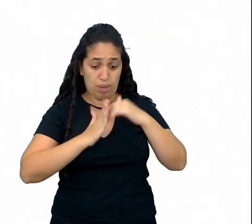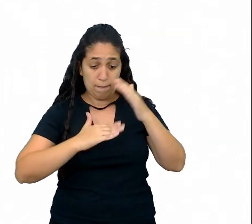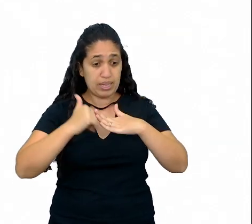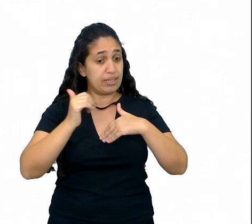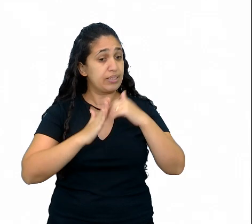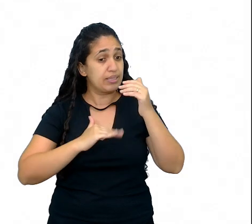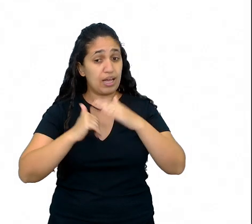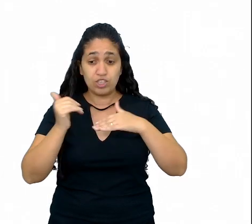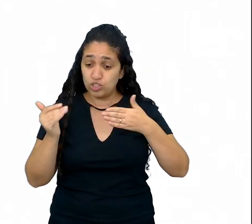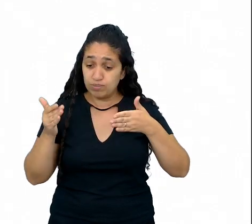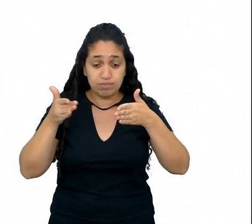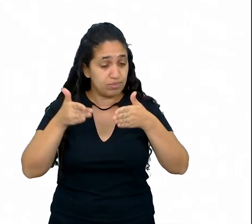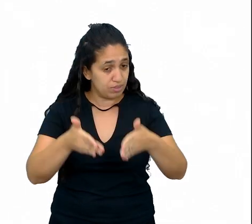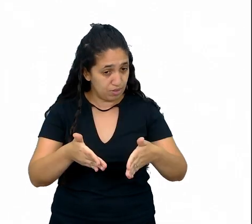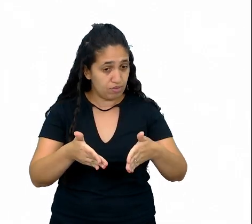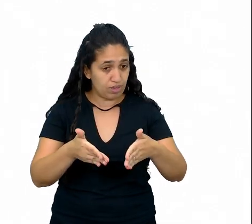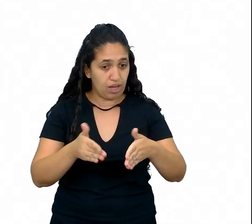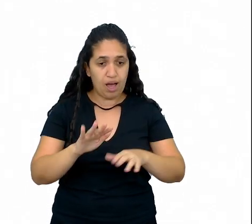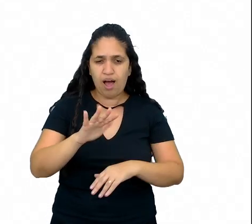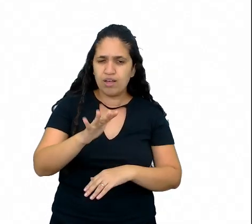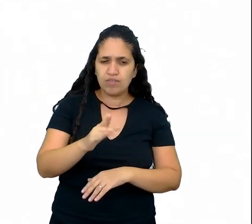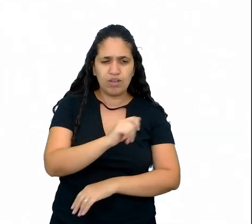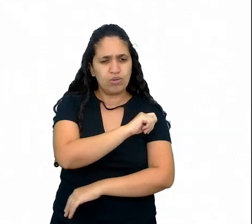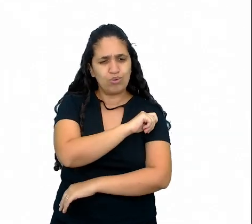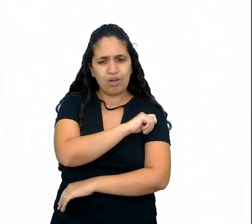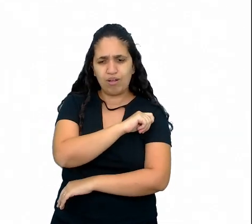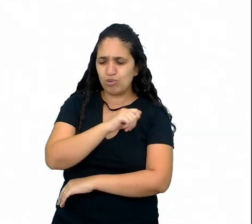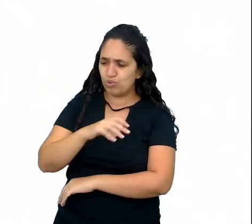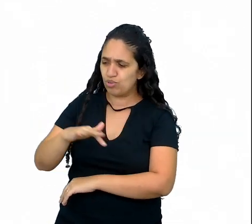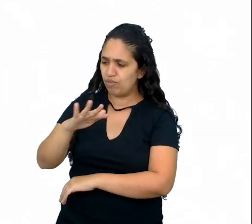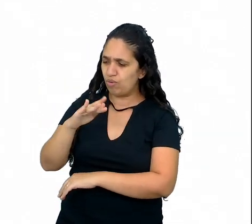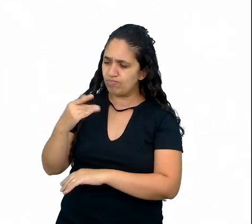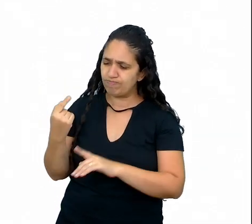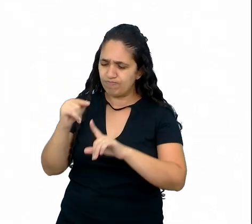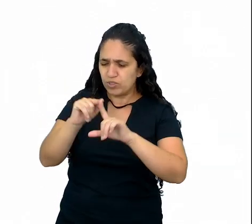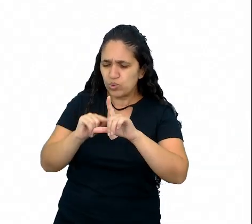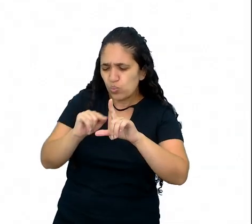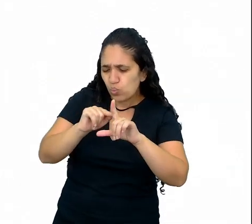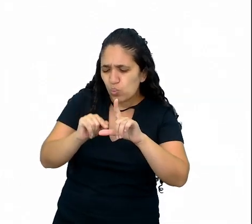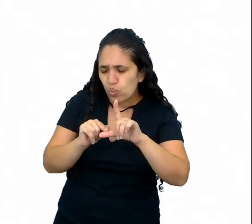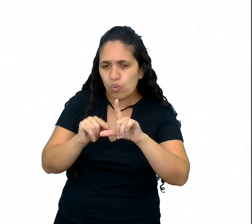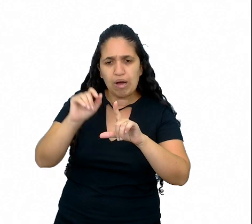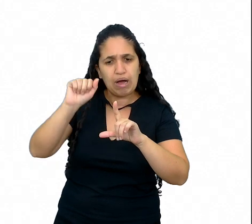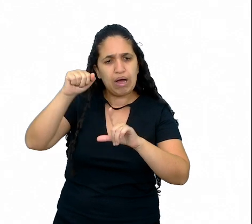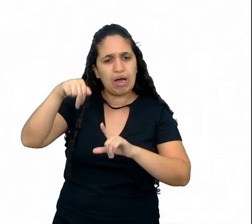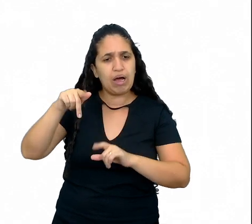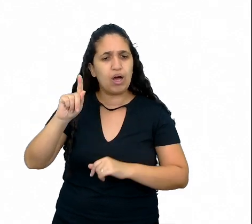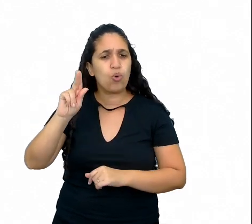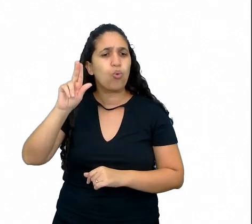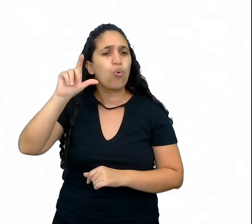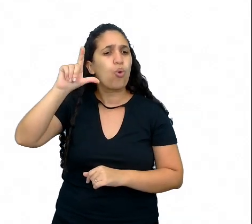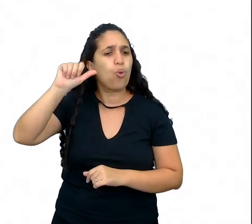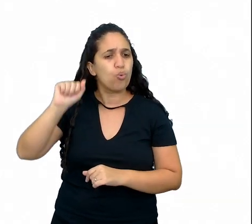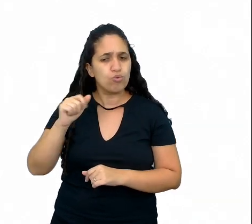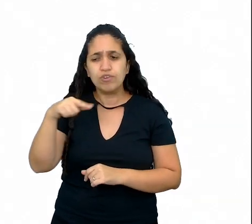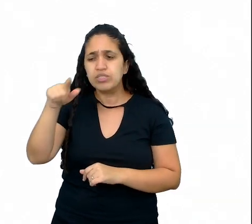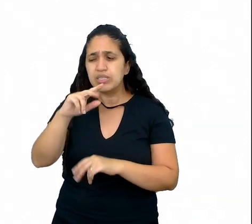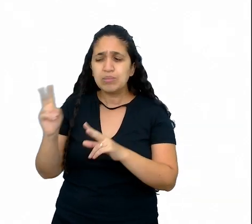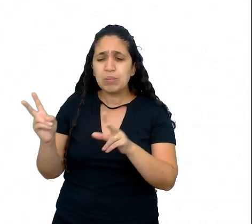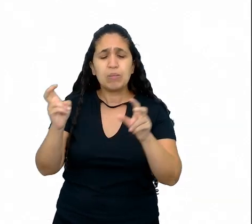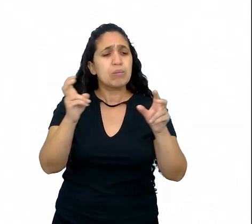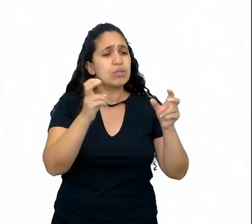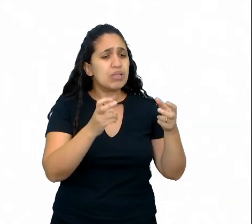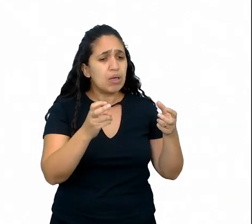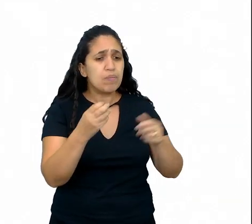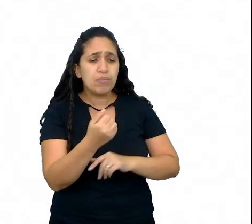que a gente está tratando aqui, de repente eles vão falar sobre ângulos. Onde que encontramos o ângulos, onde que vocês percebem,